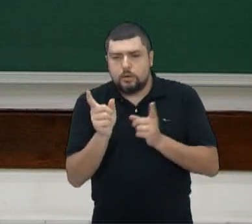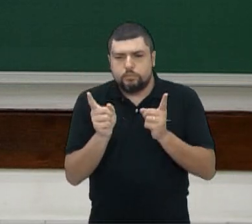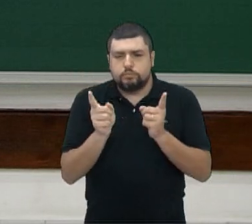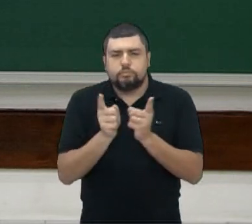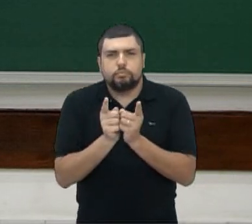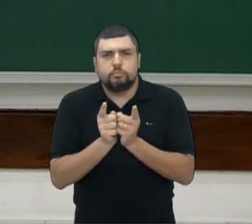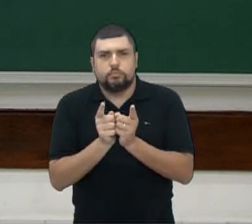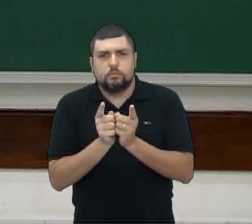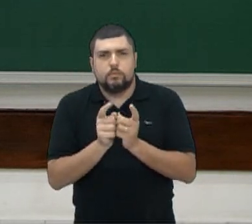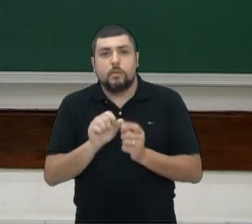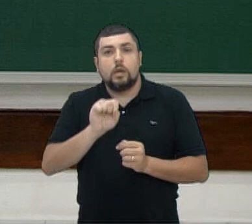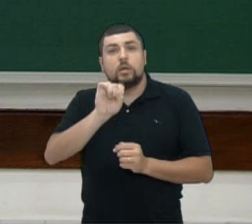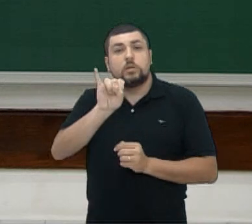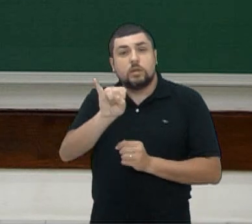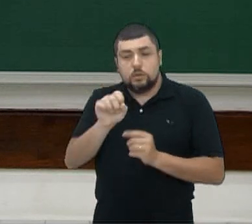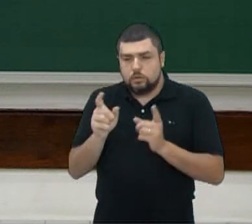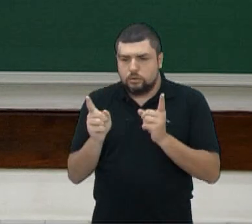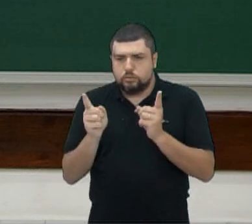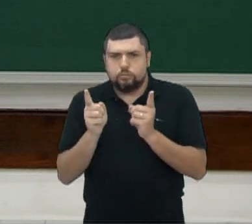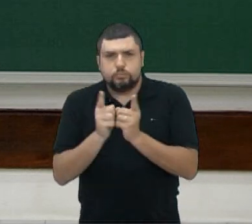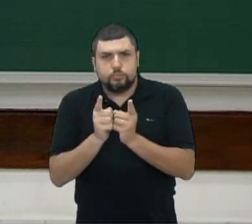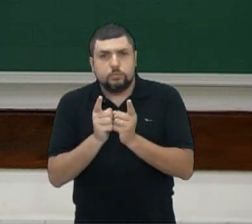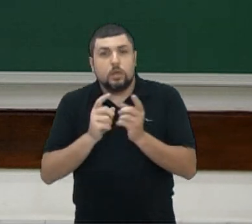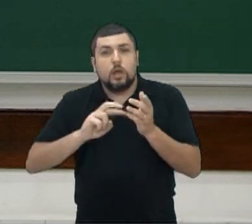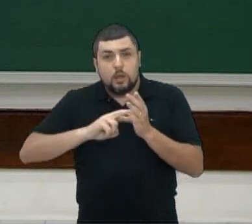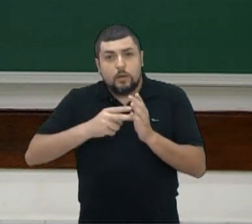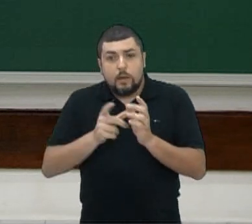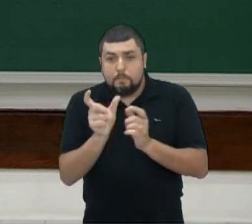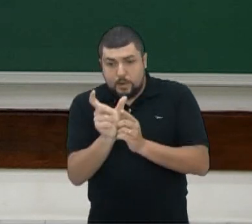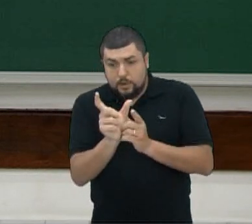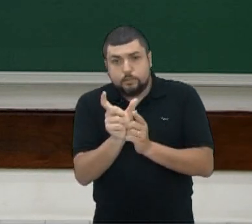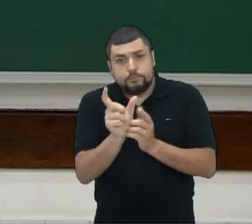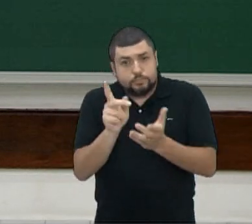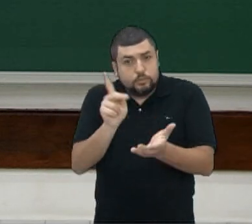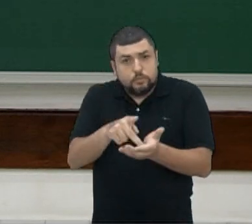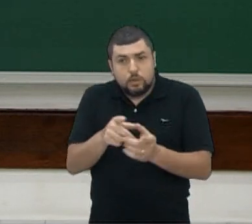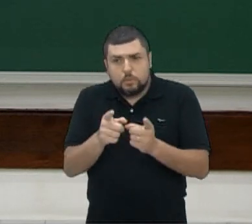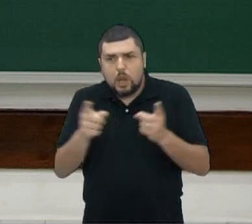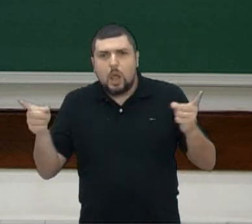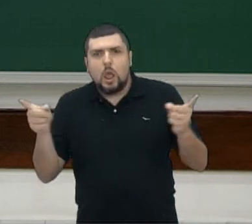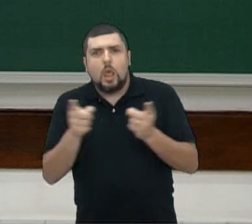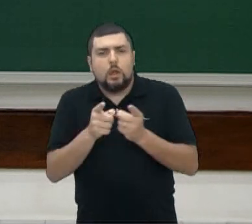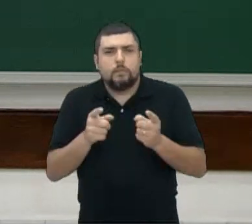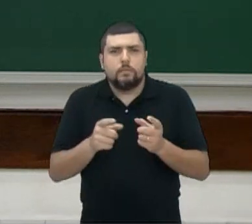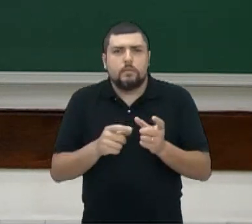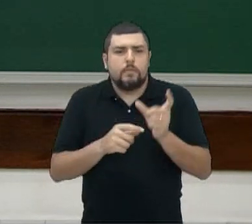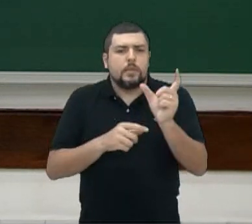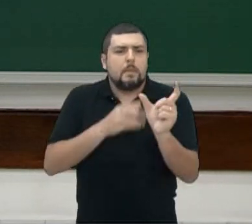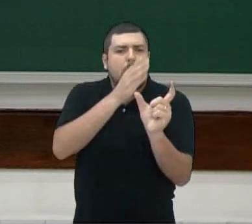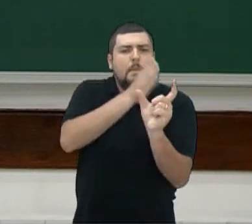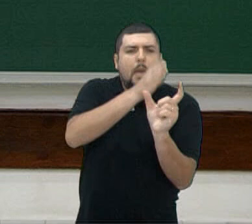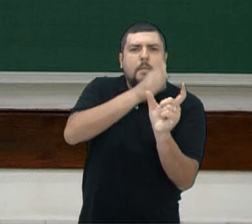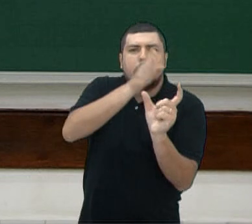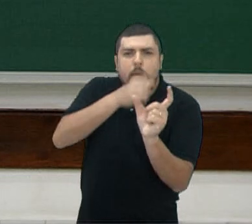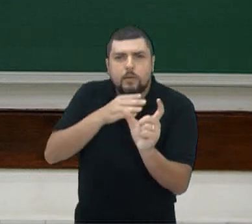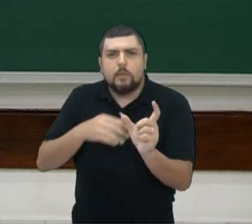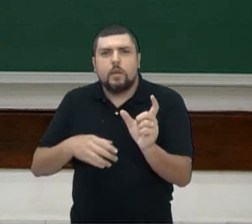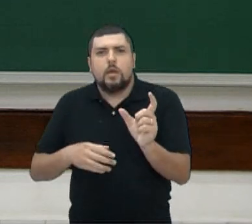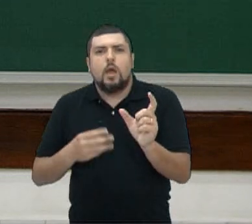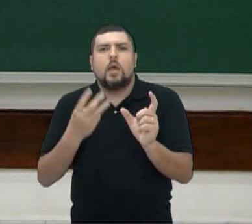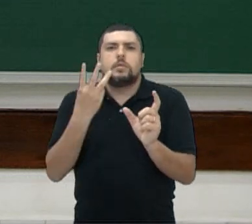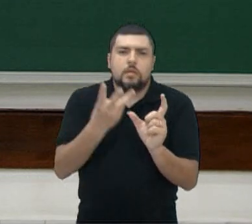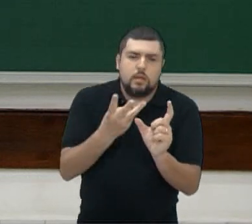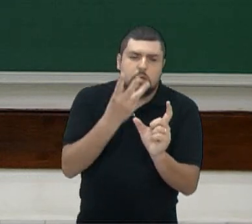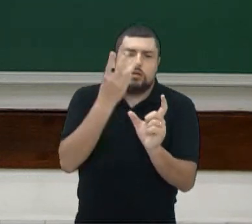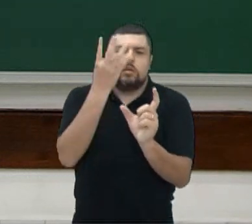eu falo em adjetivo curto, é justamente no tamanho da palavra. Algumas gramáticas falam sobre dissílabo, monossílabo, trissílabo, enfim, isso não